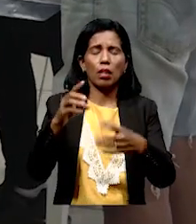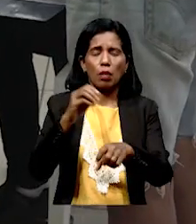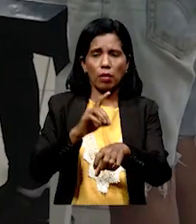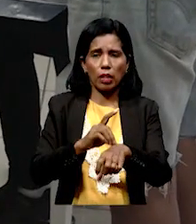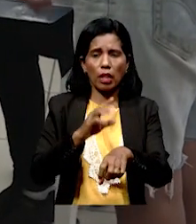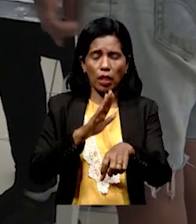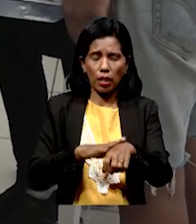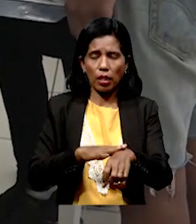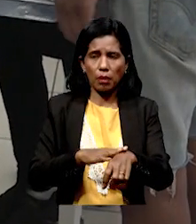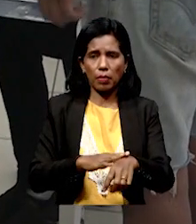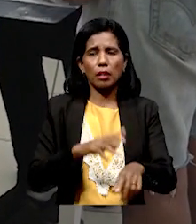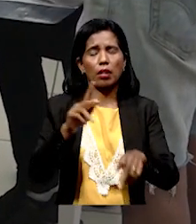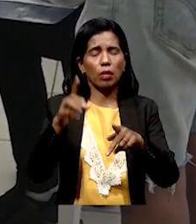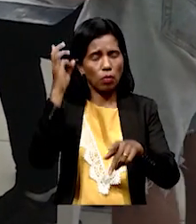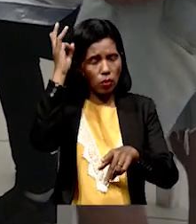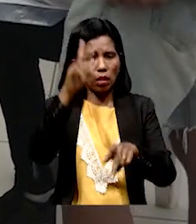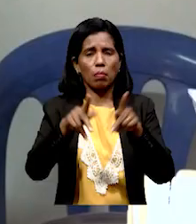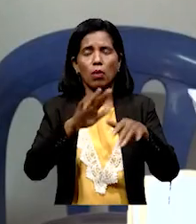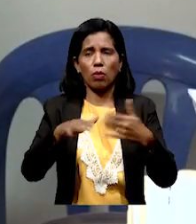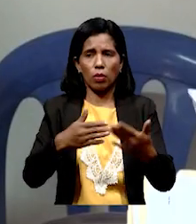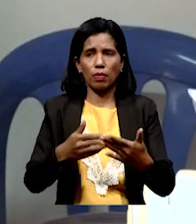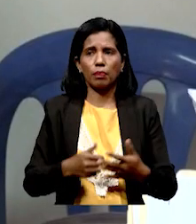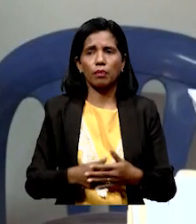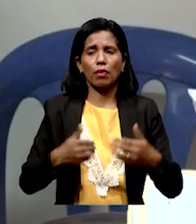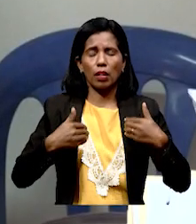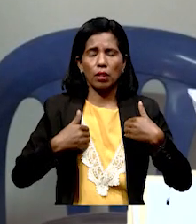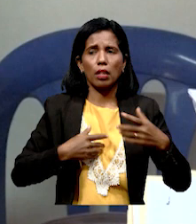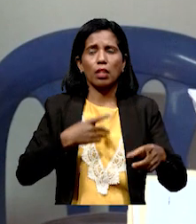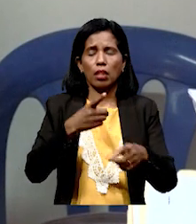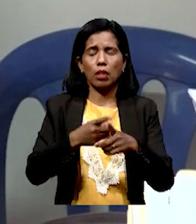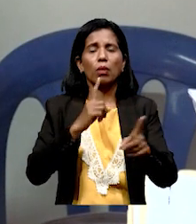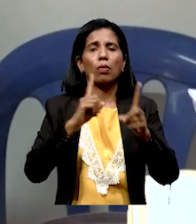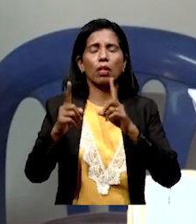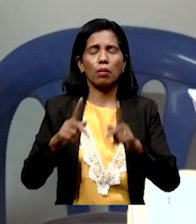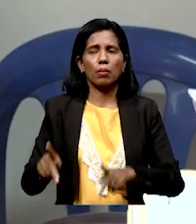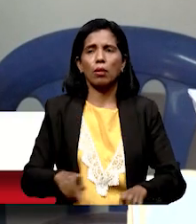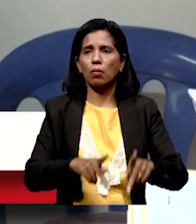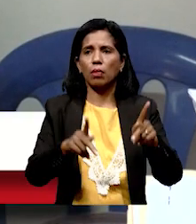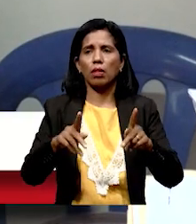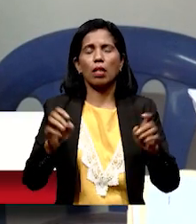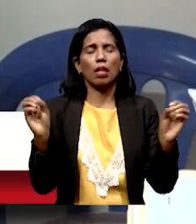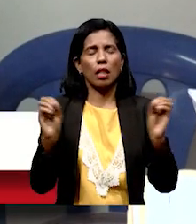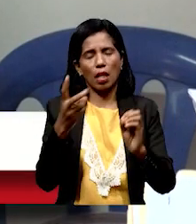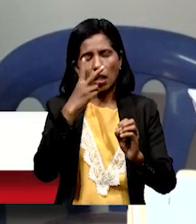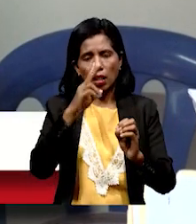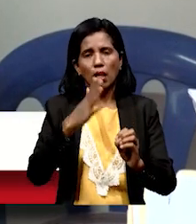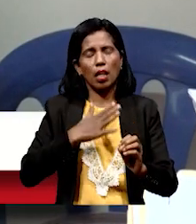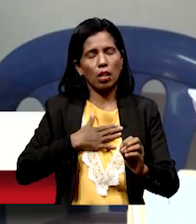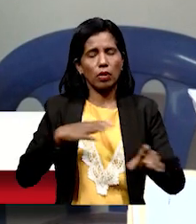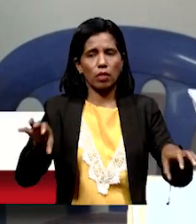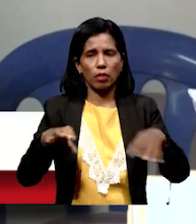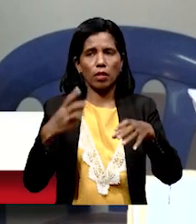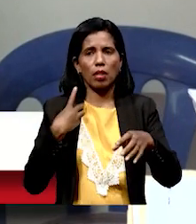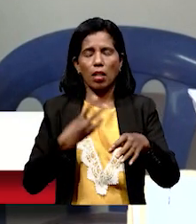maksai preocupação ema hotunian. Iha direto atu kulia, mas público nunca hare hamni serviço iha terreno. Ami nunca